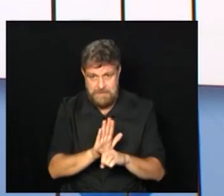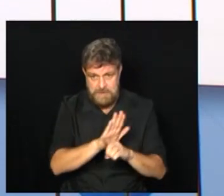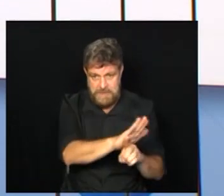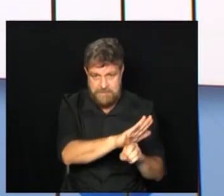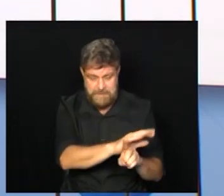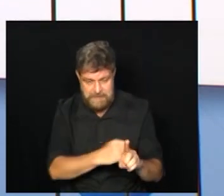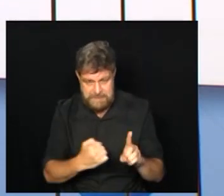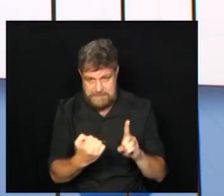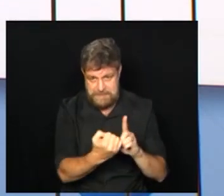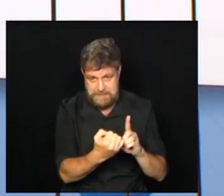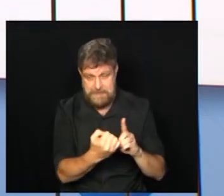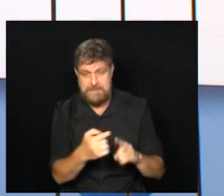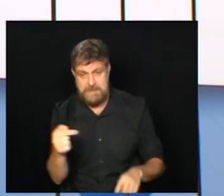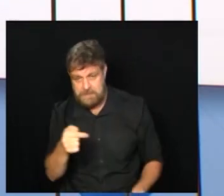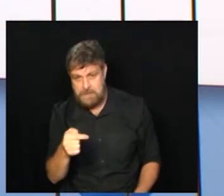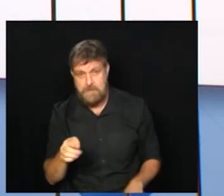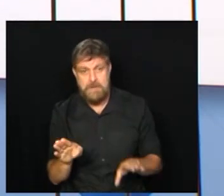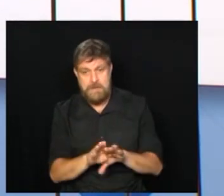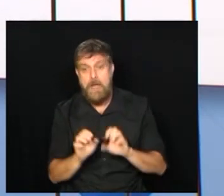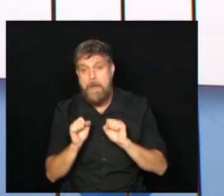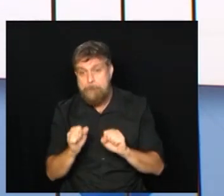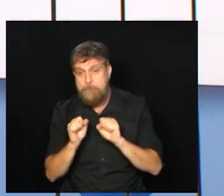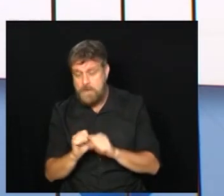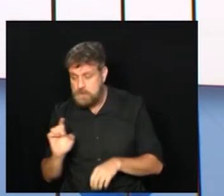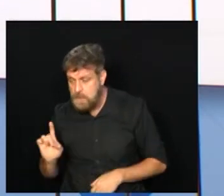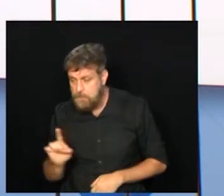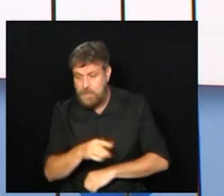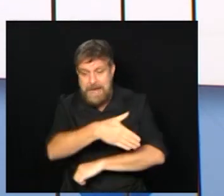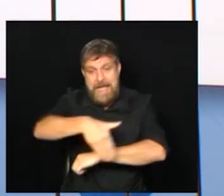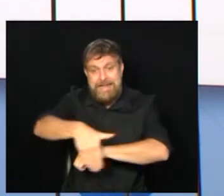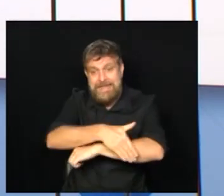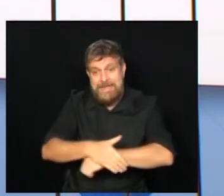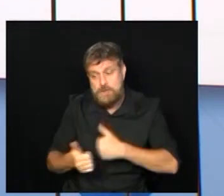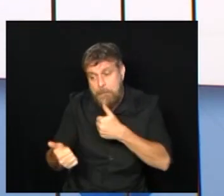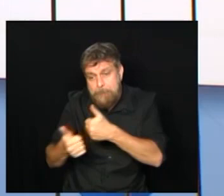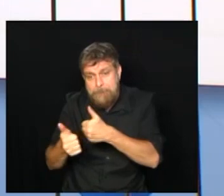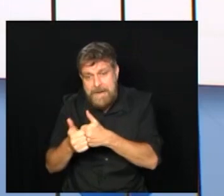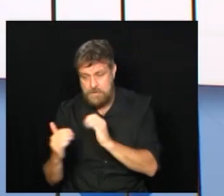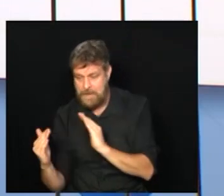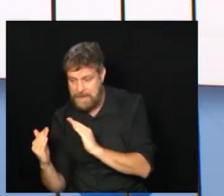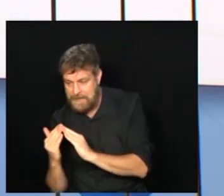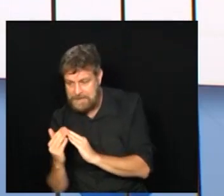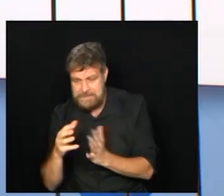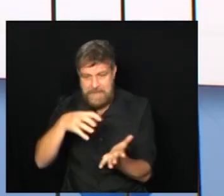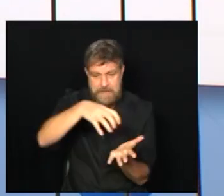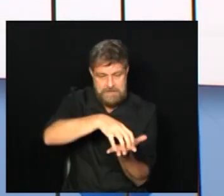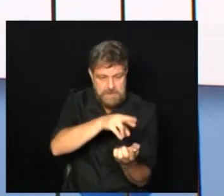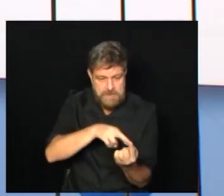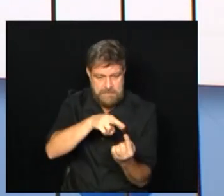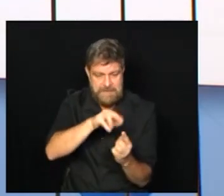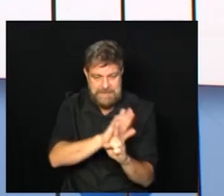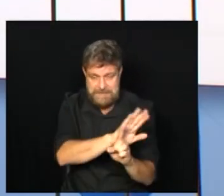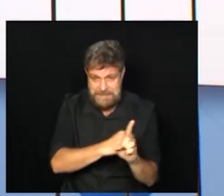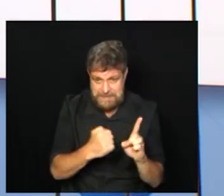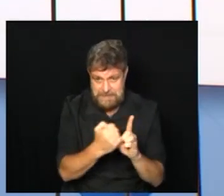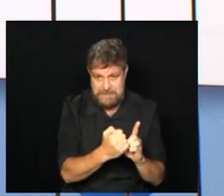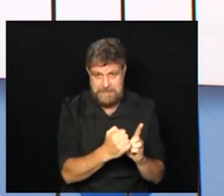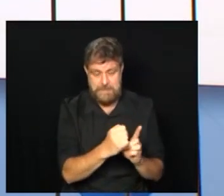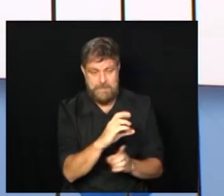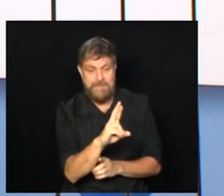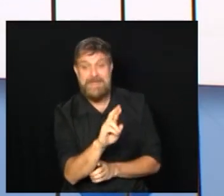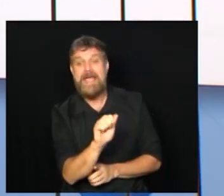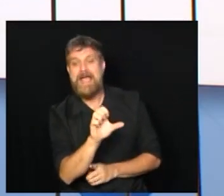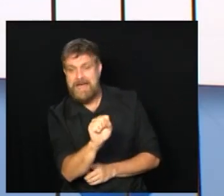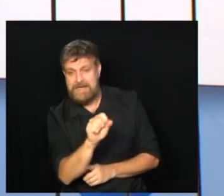é o Distrito de Assistência Social, pode buscar um endereço mais próximo de casa. E se você precisar de informação para saber sobre